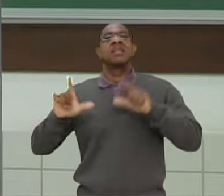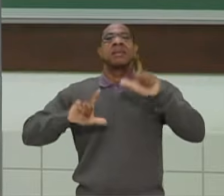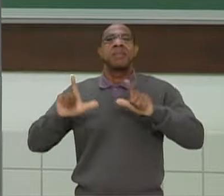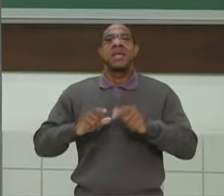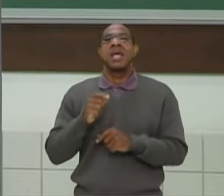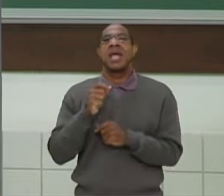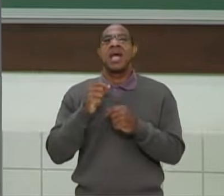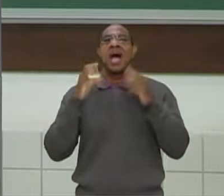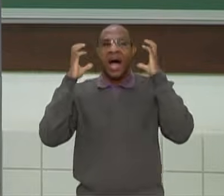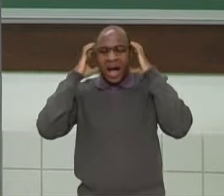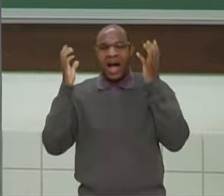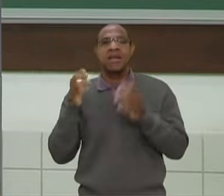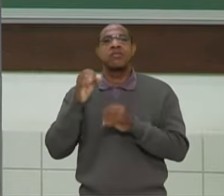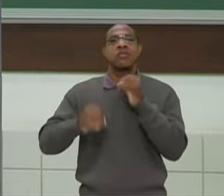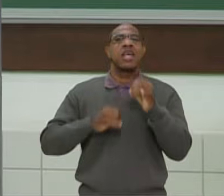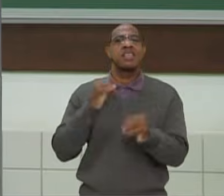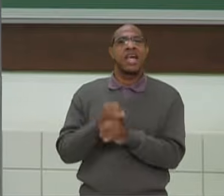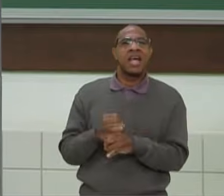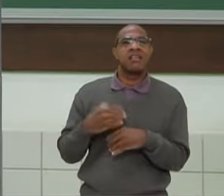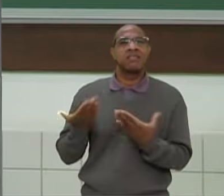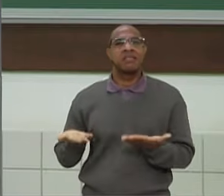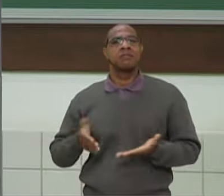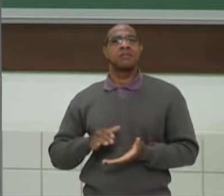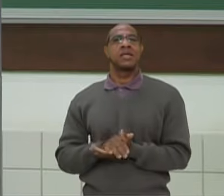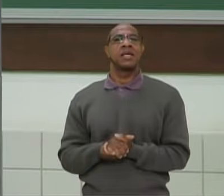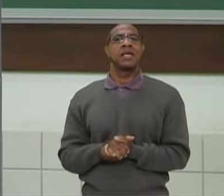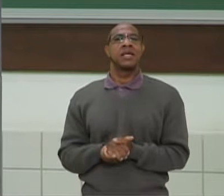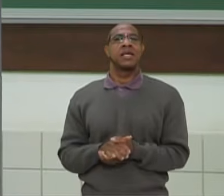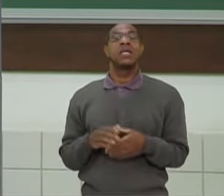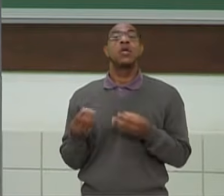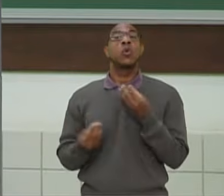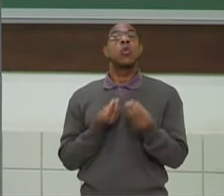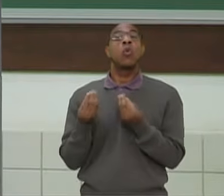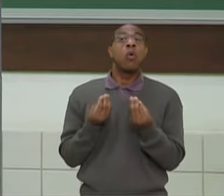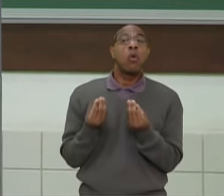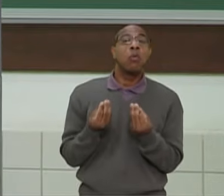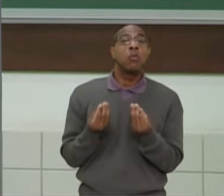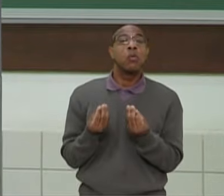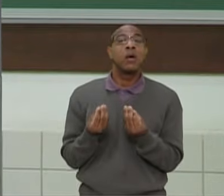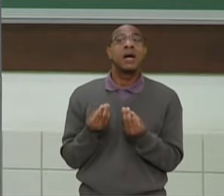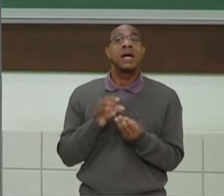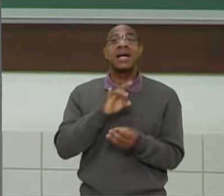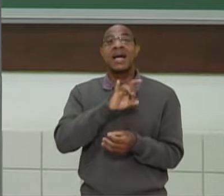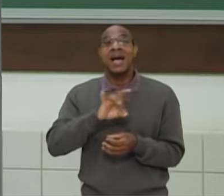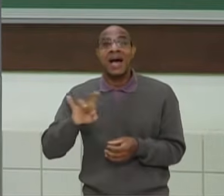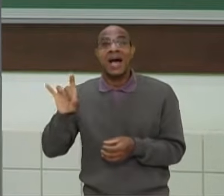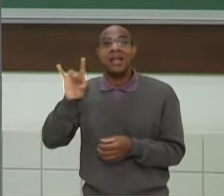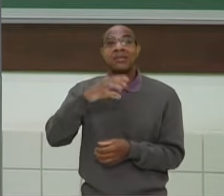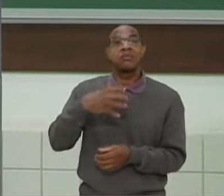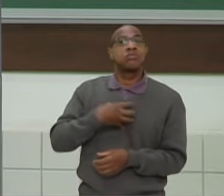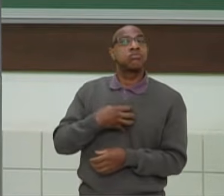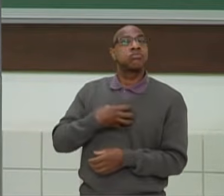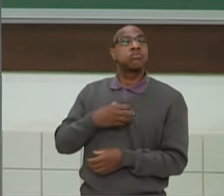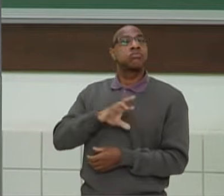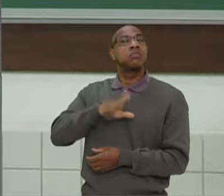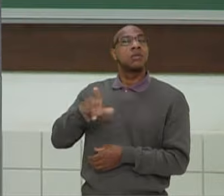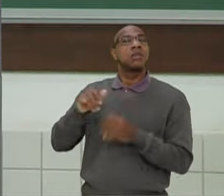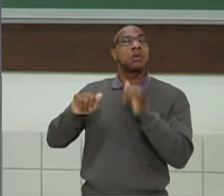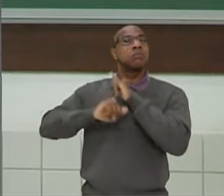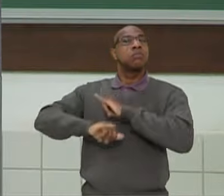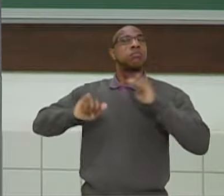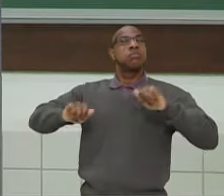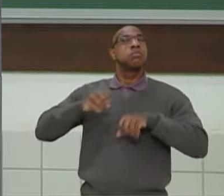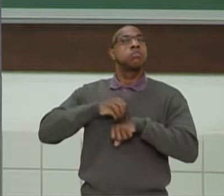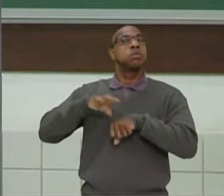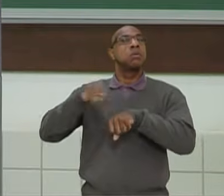rádio, internet e tal, e como que cada meio tem o seu estilinho de propagar